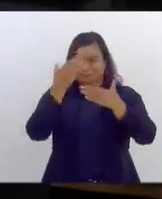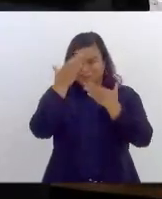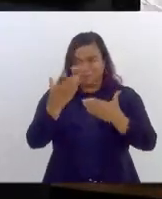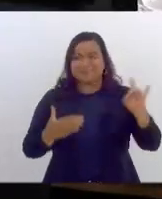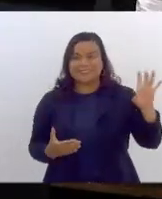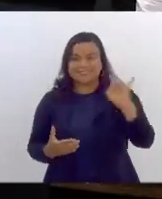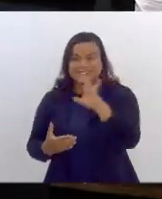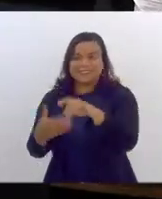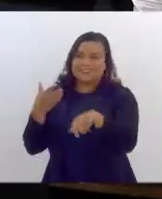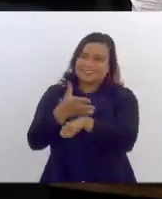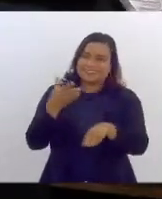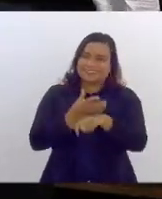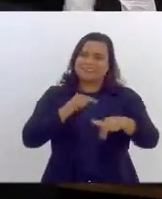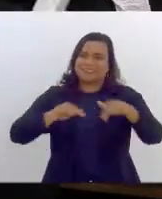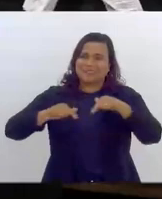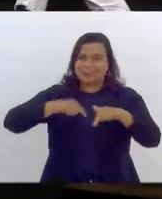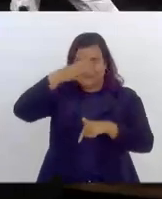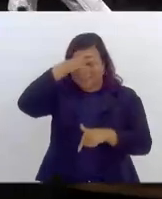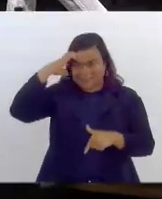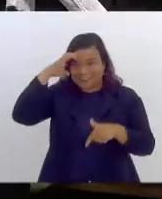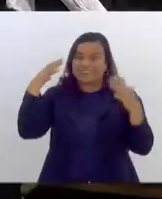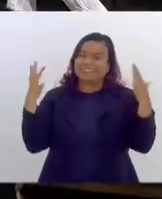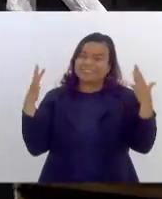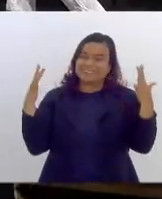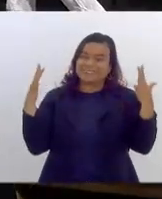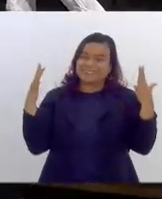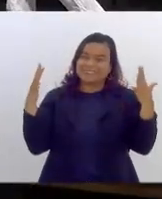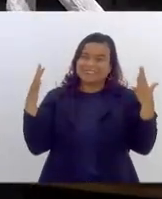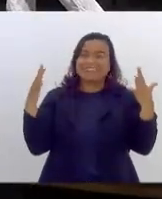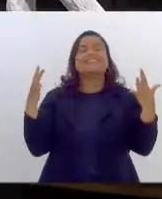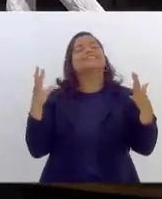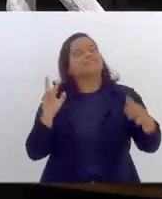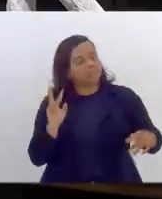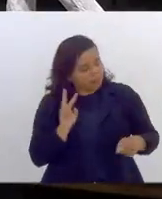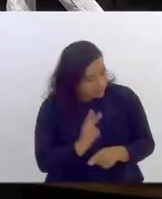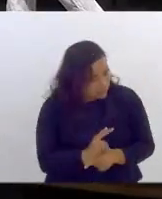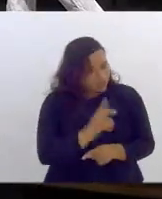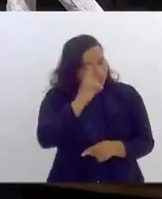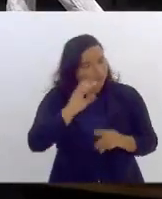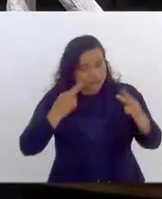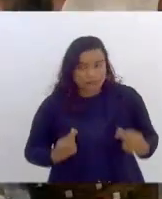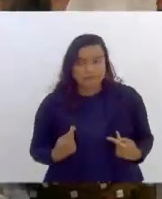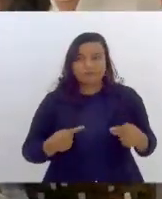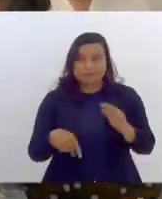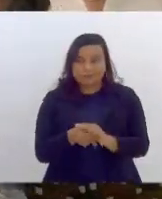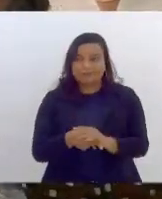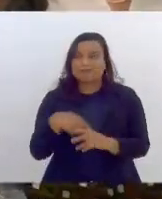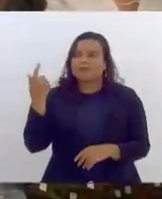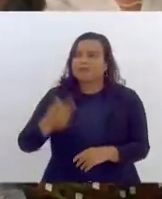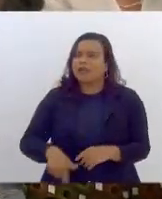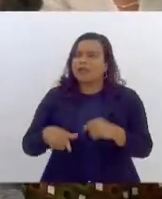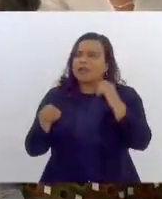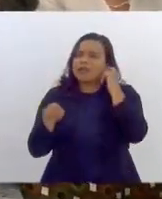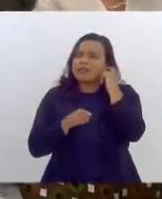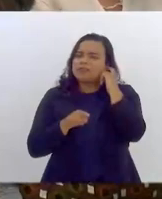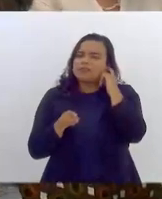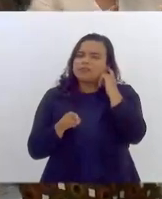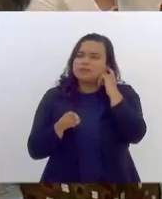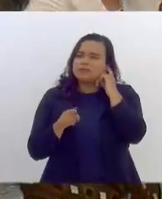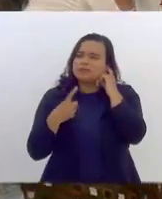vocês por todo o trabalho que vocês fazem em defesa aos direitos humanos. Mas quem? Falta mais um?